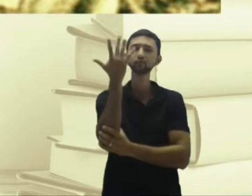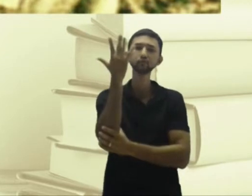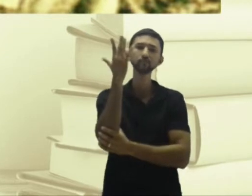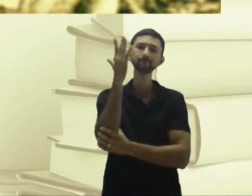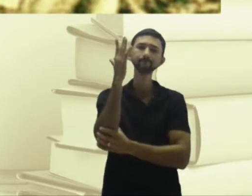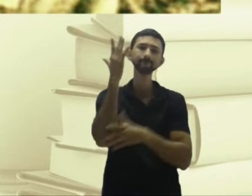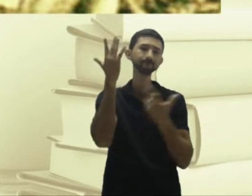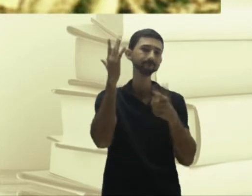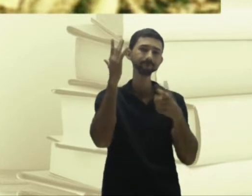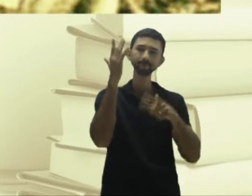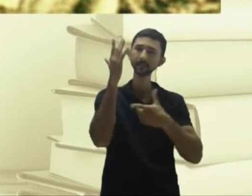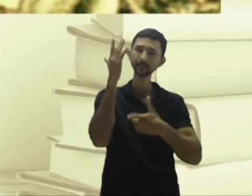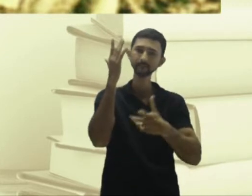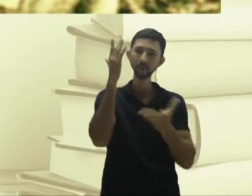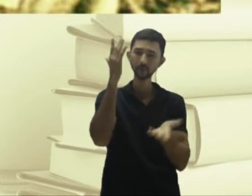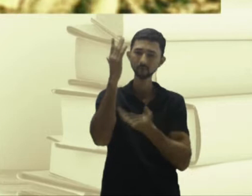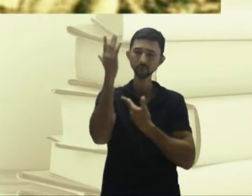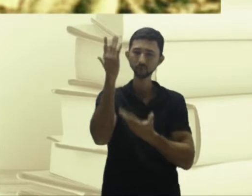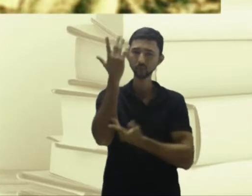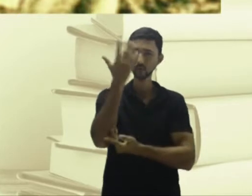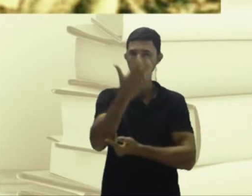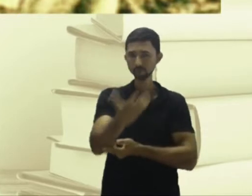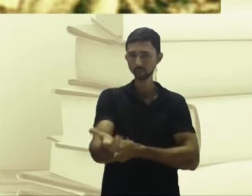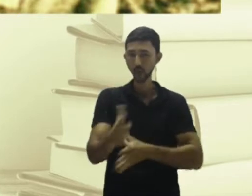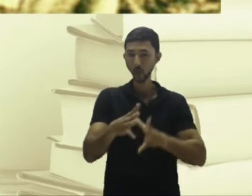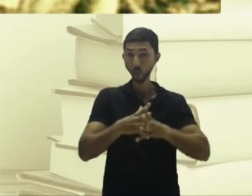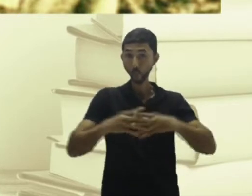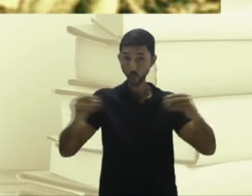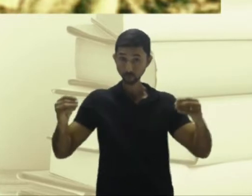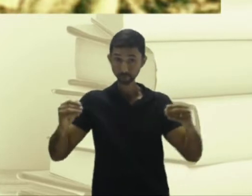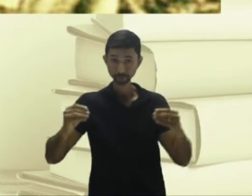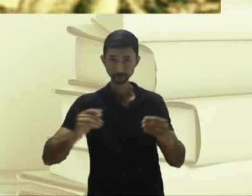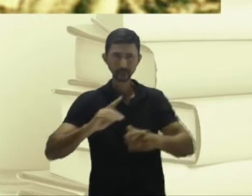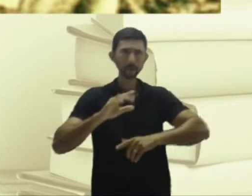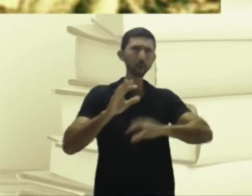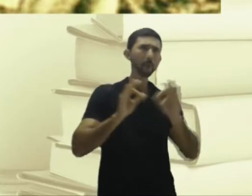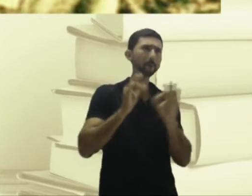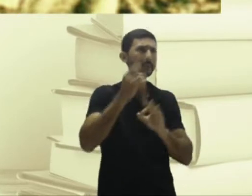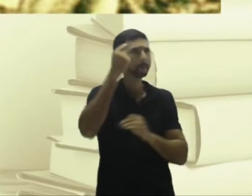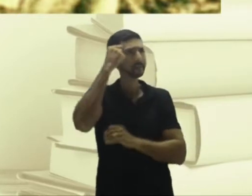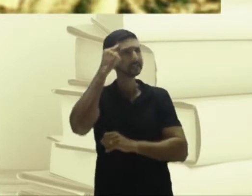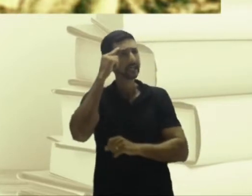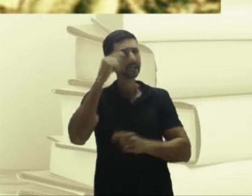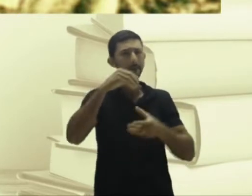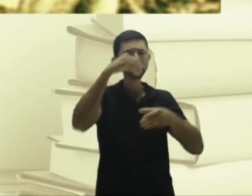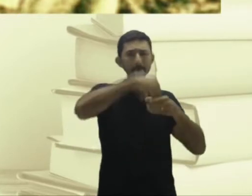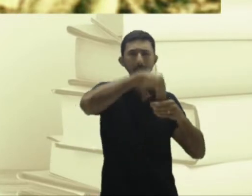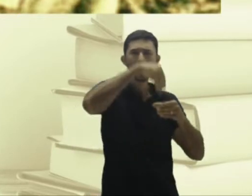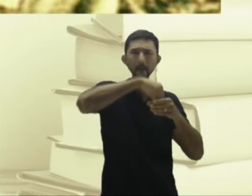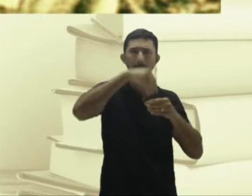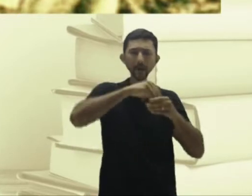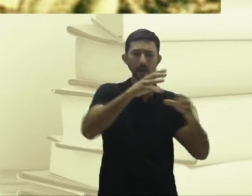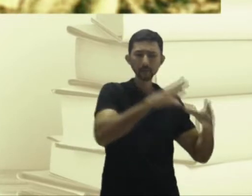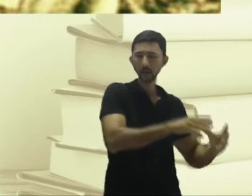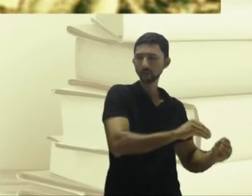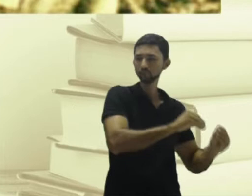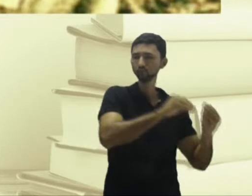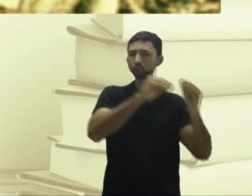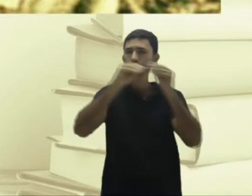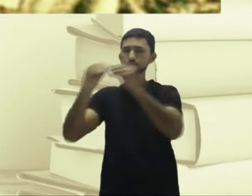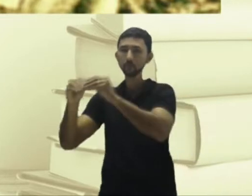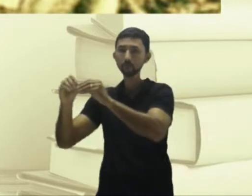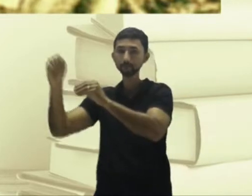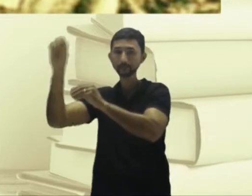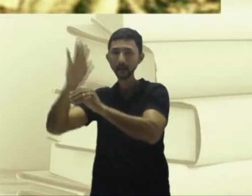tá? Então, era necessário criar aqui as condições para produzir um outro produto que seria exportado para a